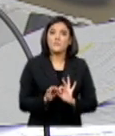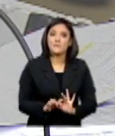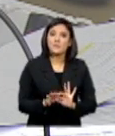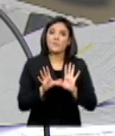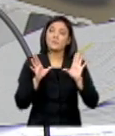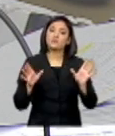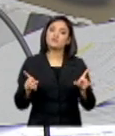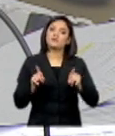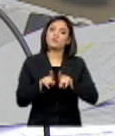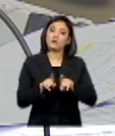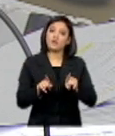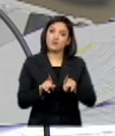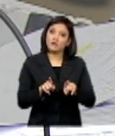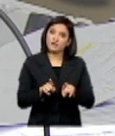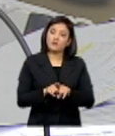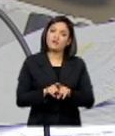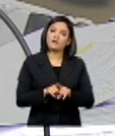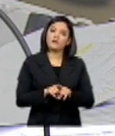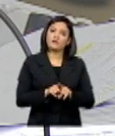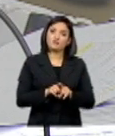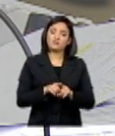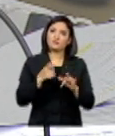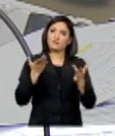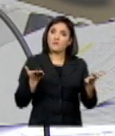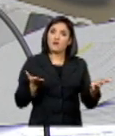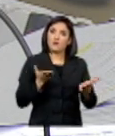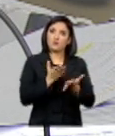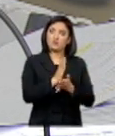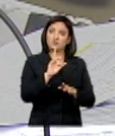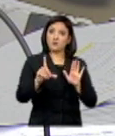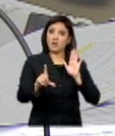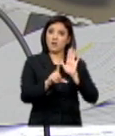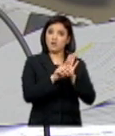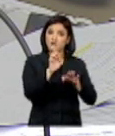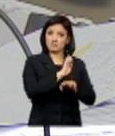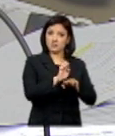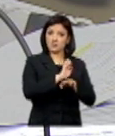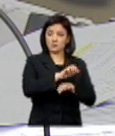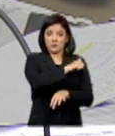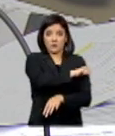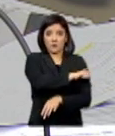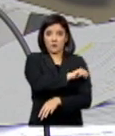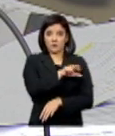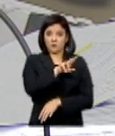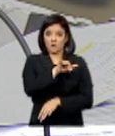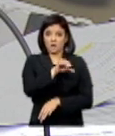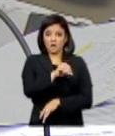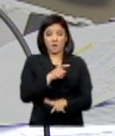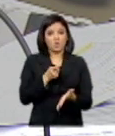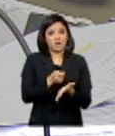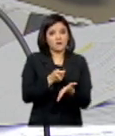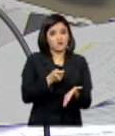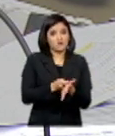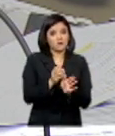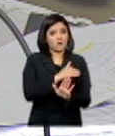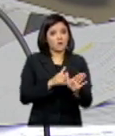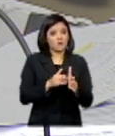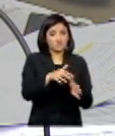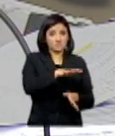declarando a constitucionalidade de uma lei estadual do rio de janeiro que exigia que as concessionárias